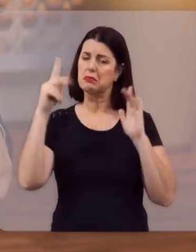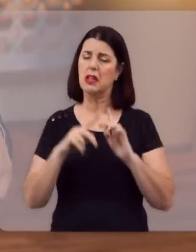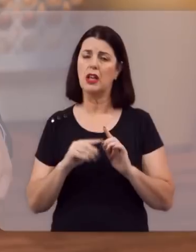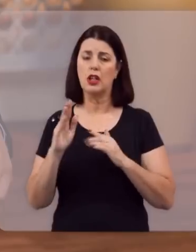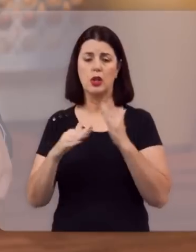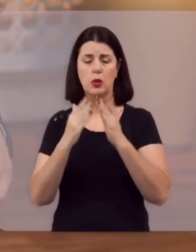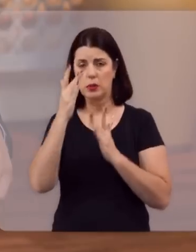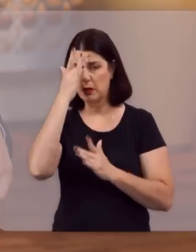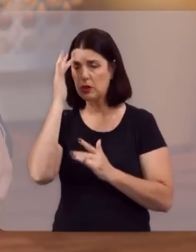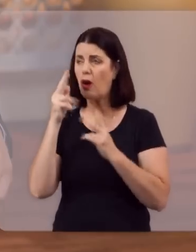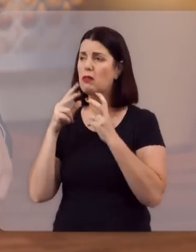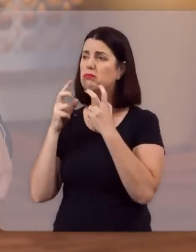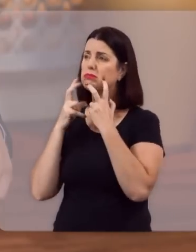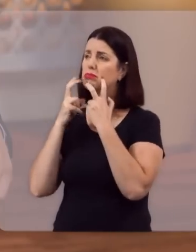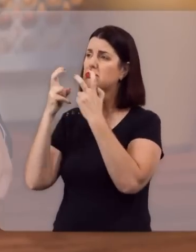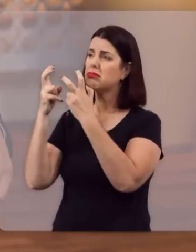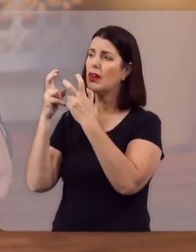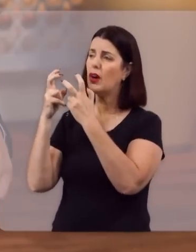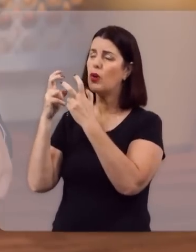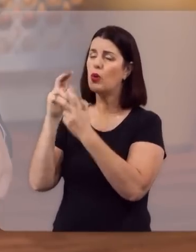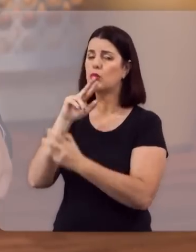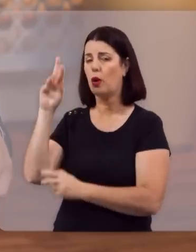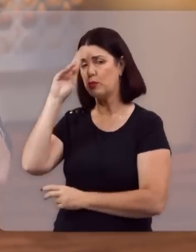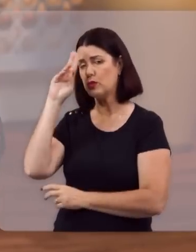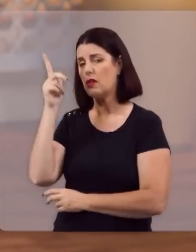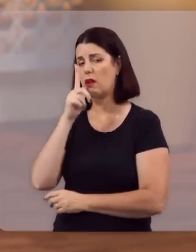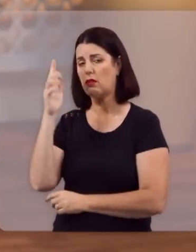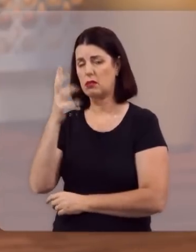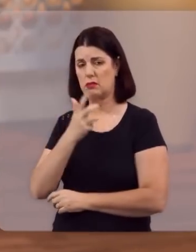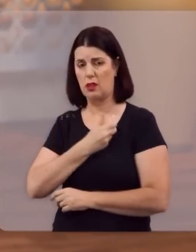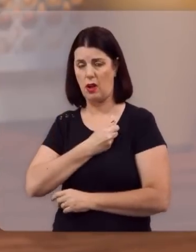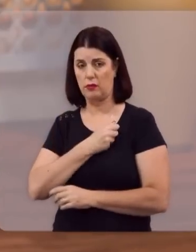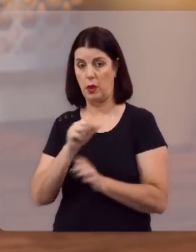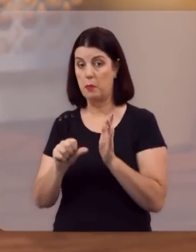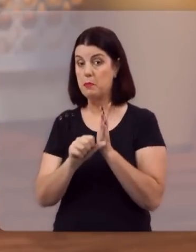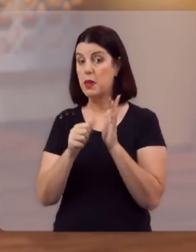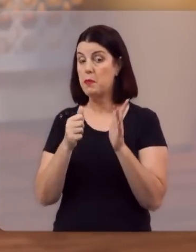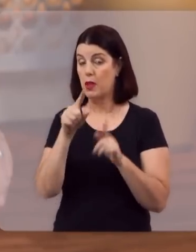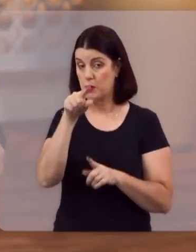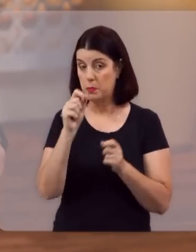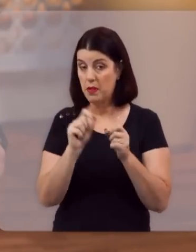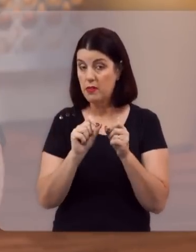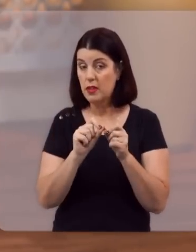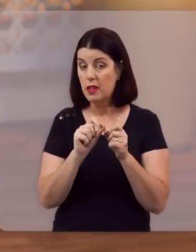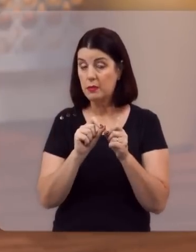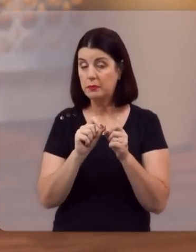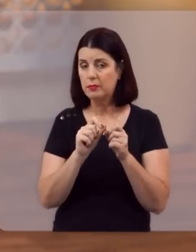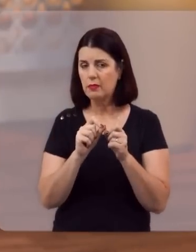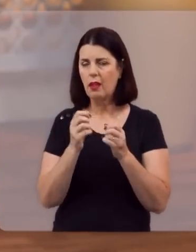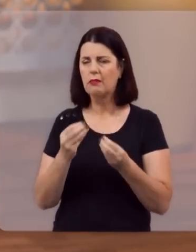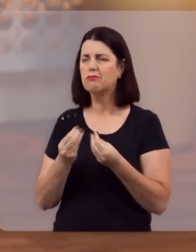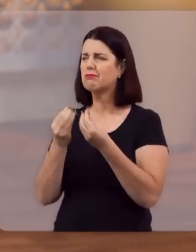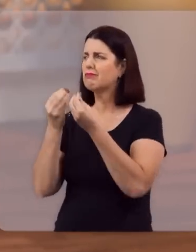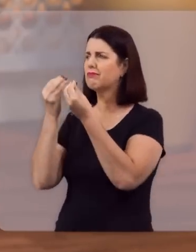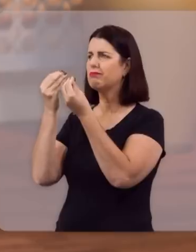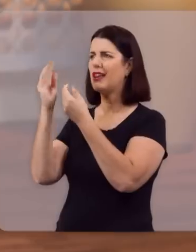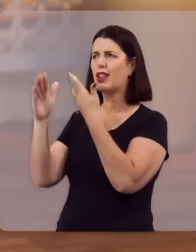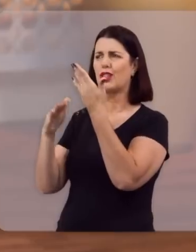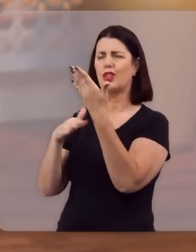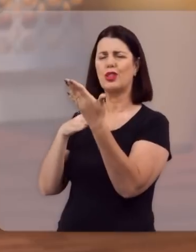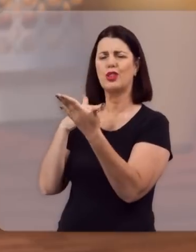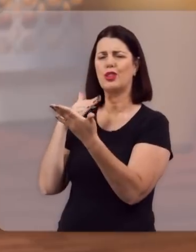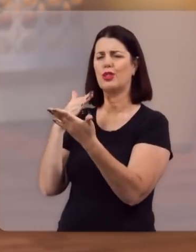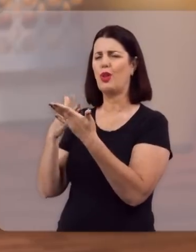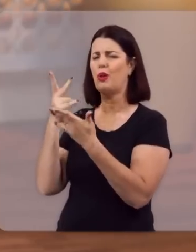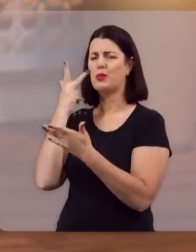promessa. Amém. E todo aquele que invocar o nome do Senhor será salvo. Então, o primeiro passo a ser dado é a sua entrega